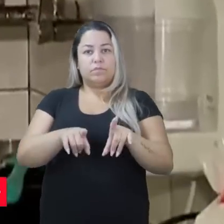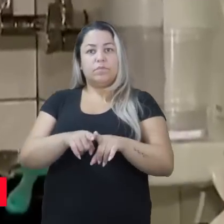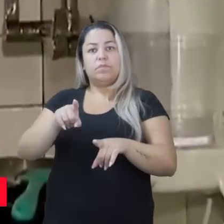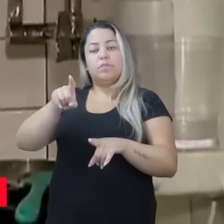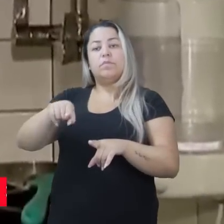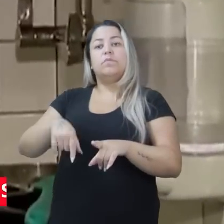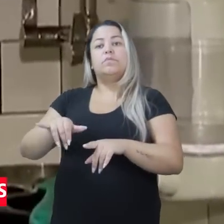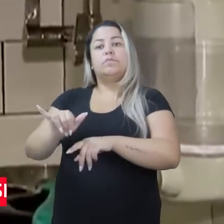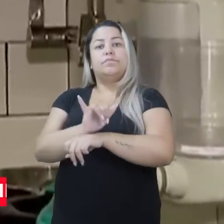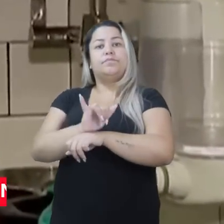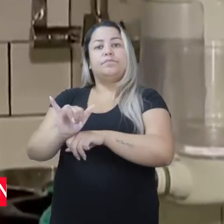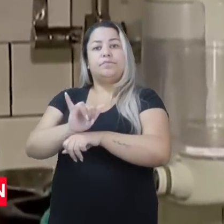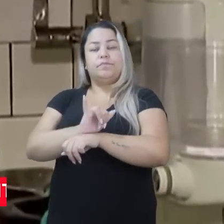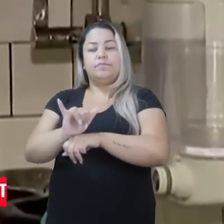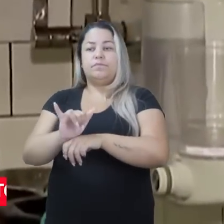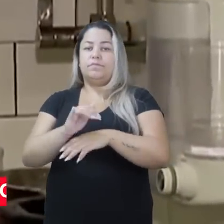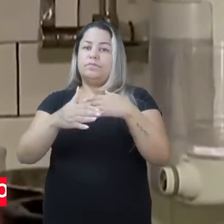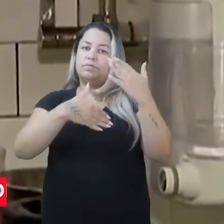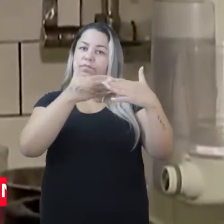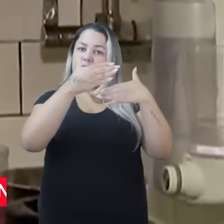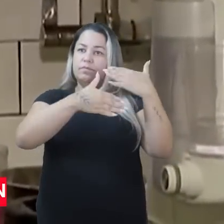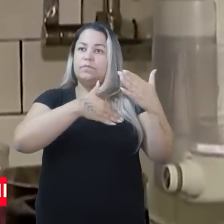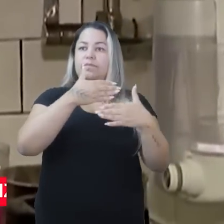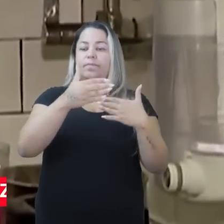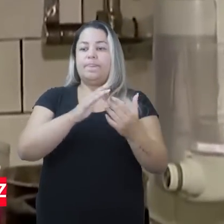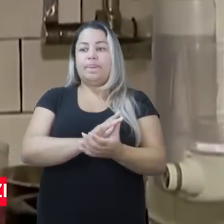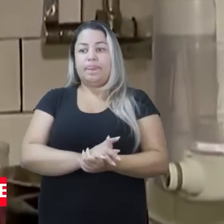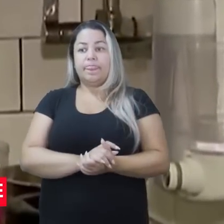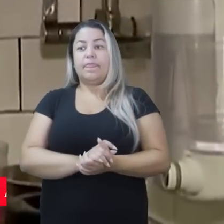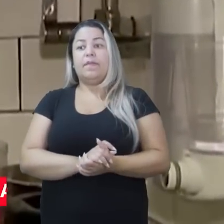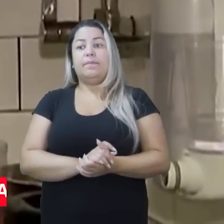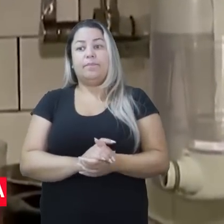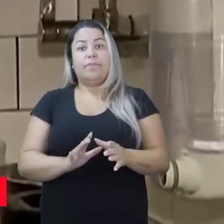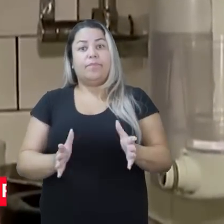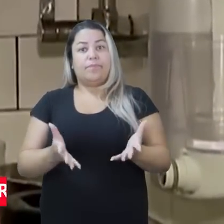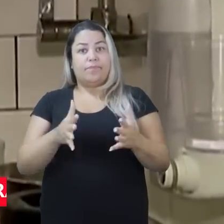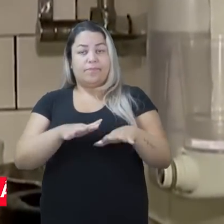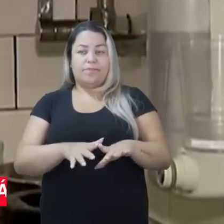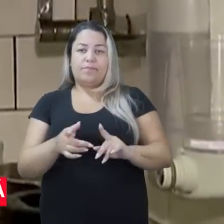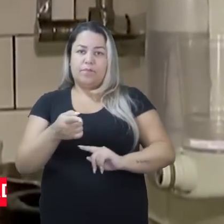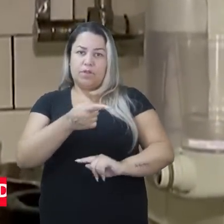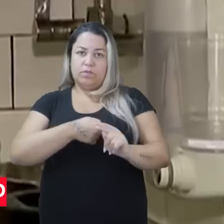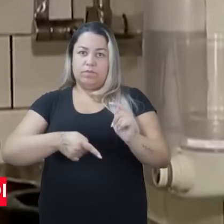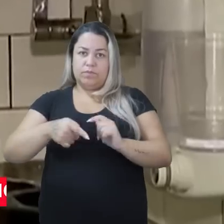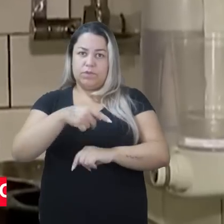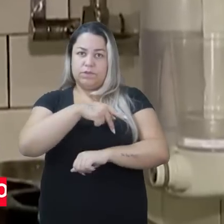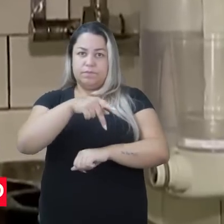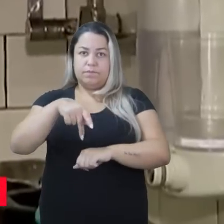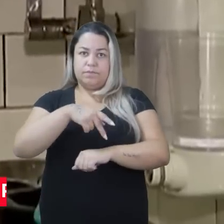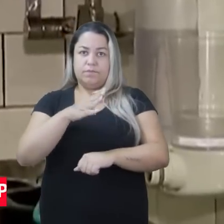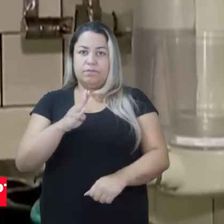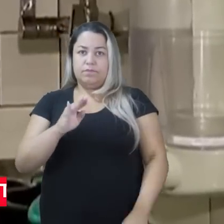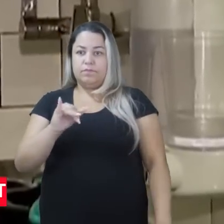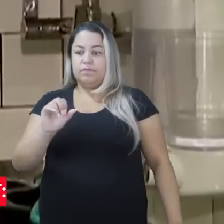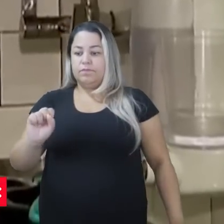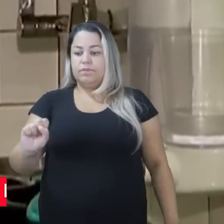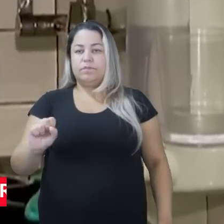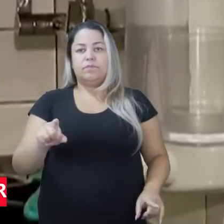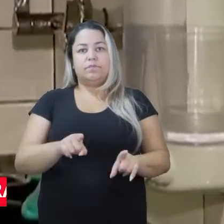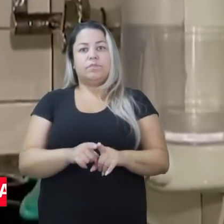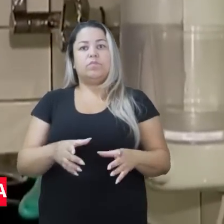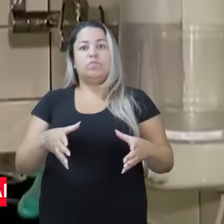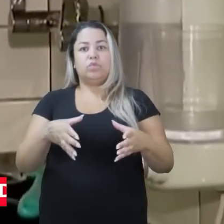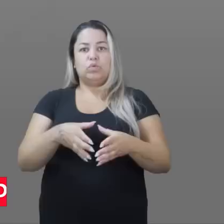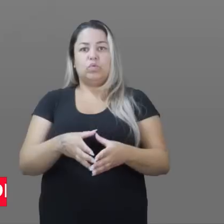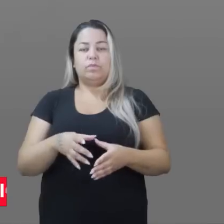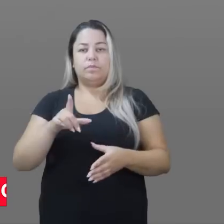áreas estratégias para o desenvolvimento sustentável e inclusão econômica dos países do BRICS. As categorias